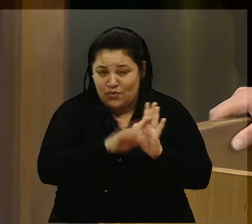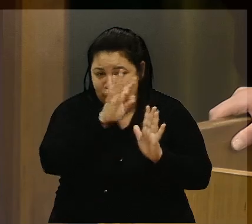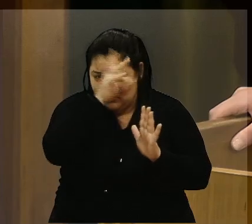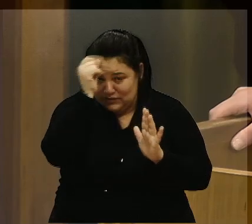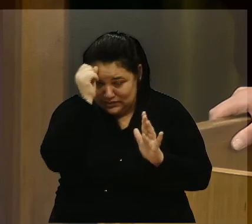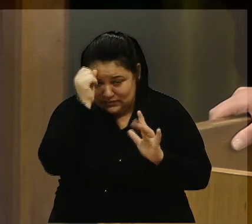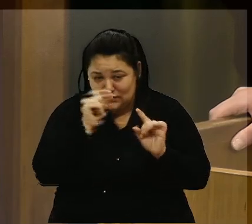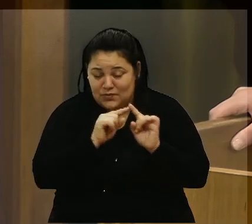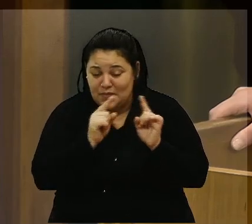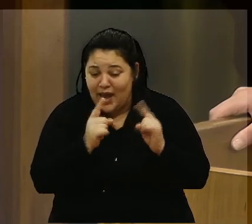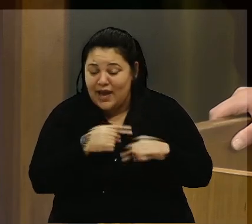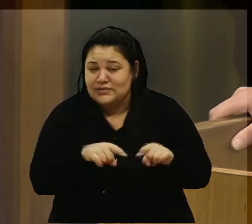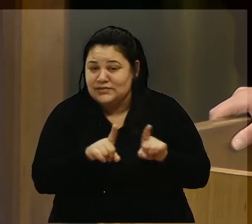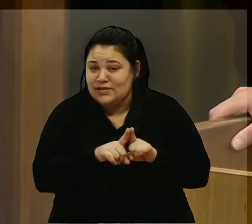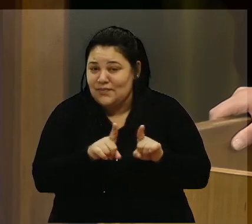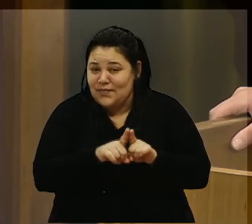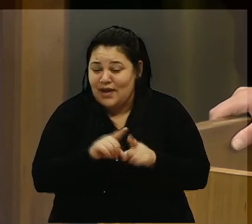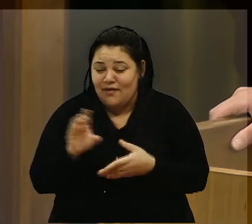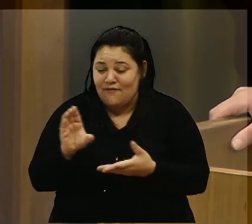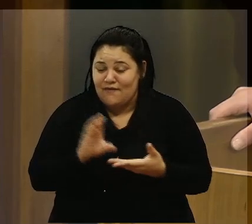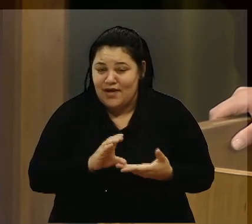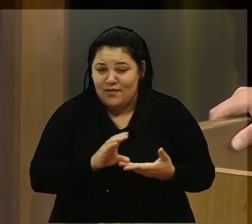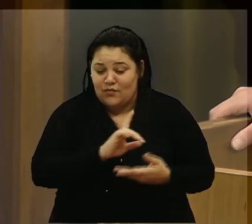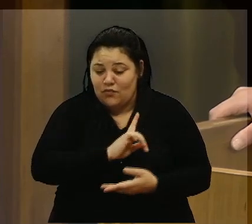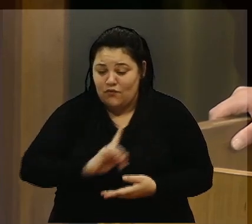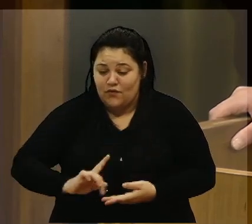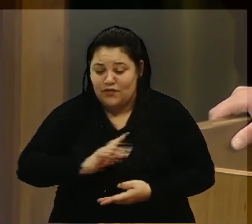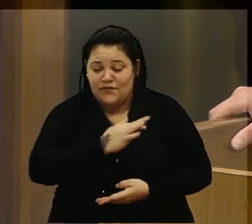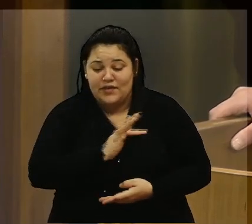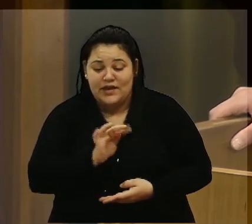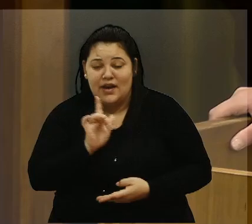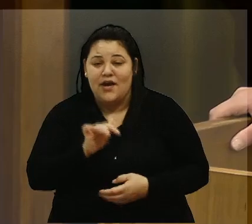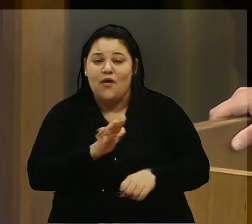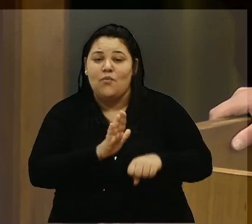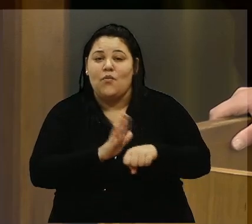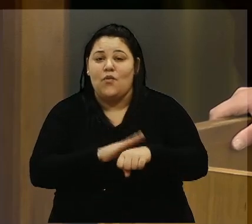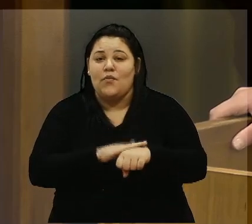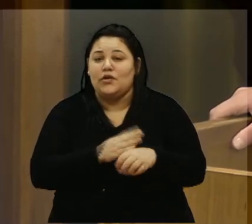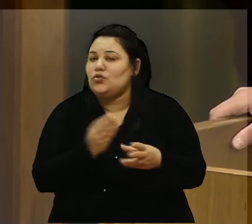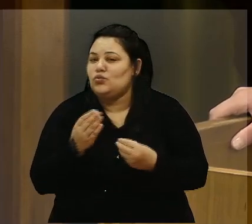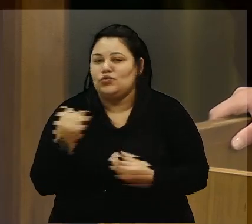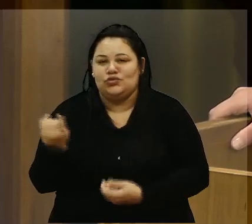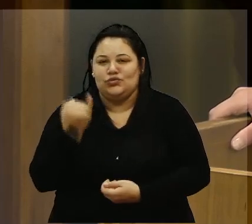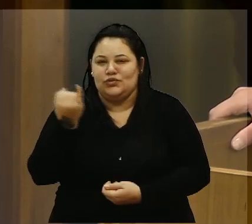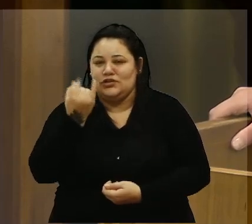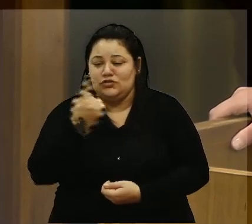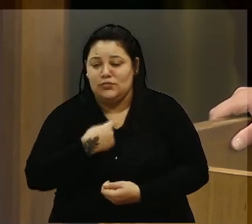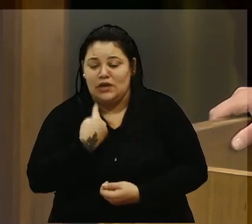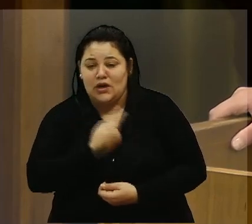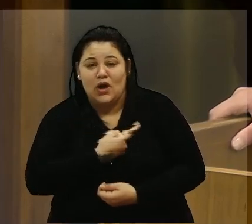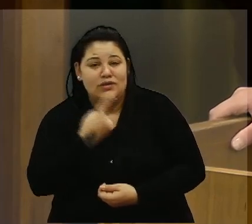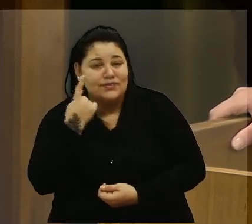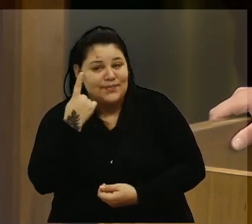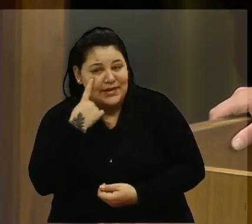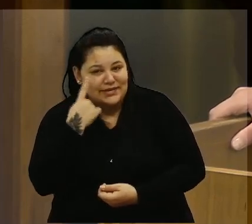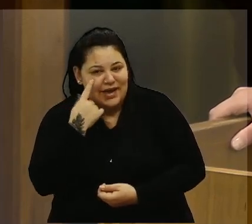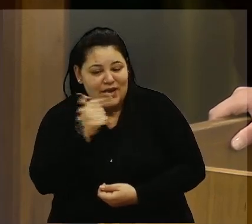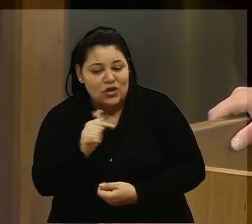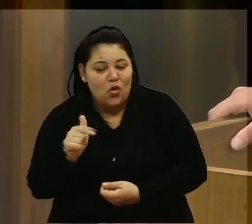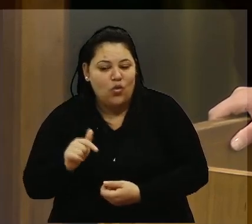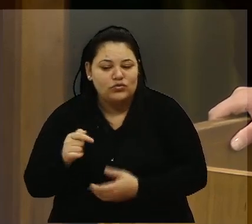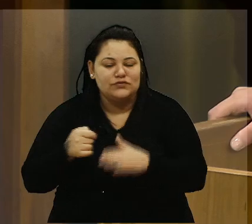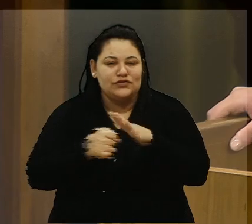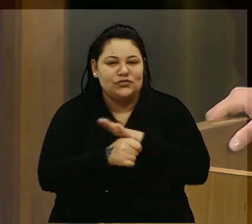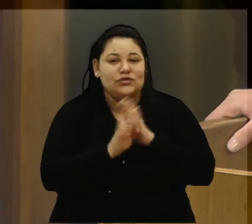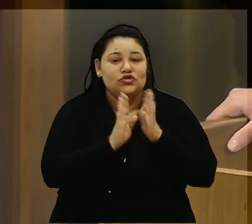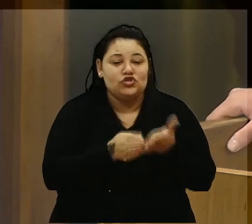mas também com os recursos do governo federal, é um momento oportuno para a gente pensar nos outros investimentos que a gente